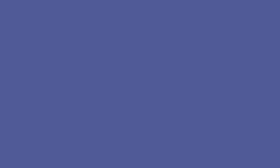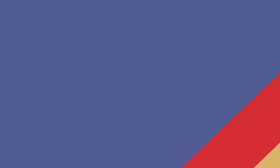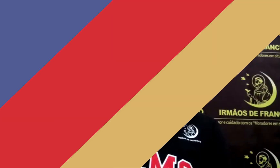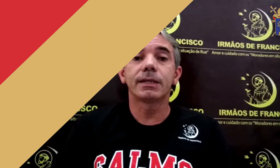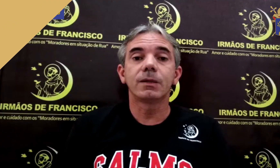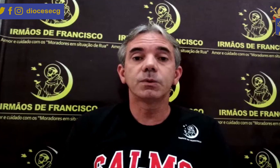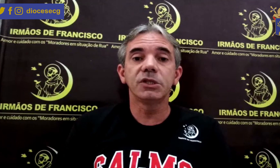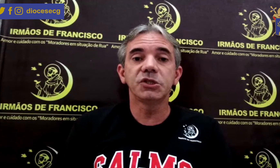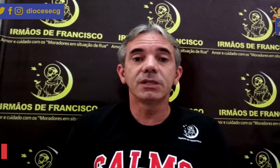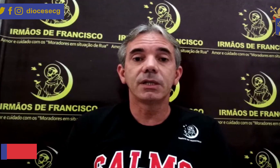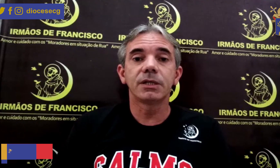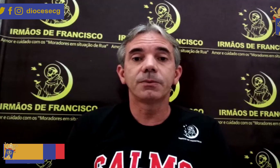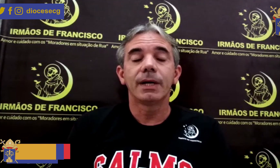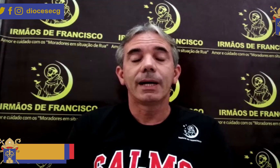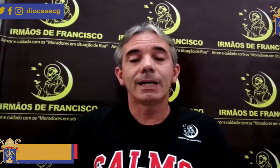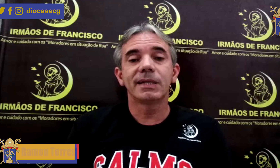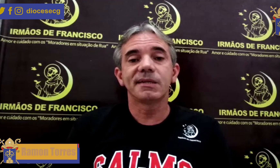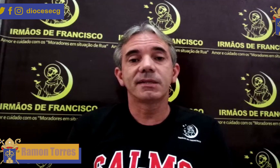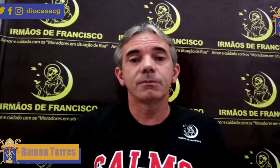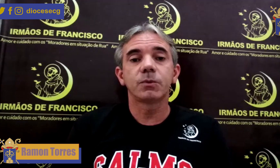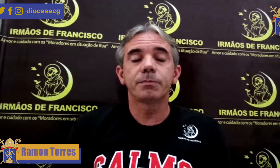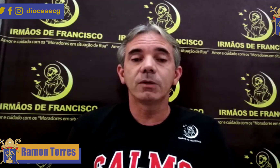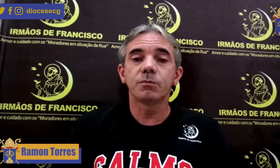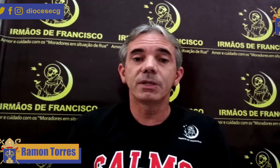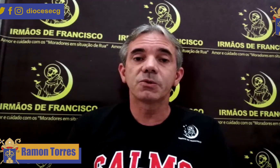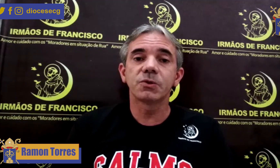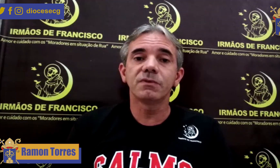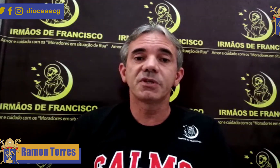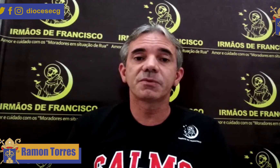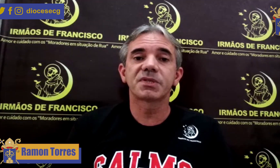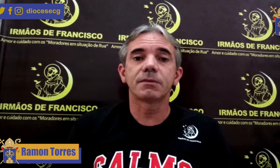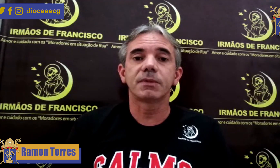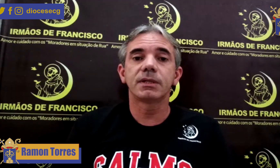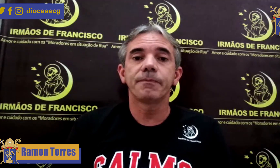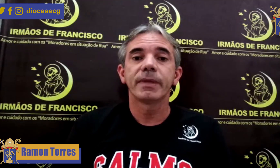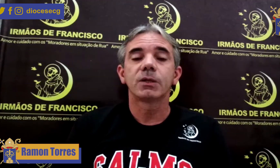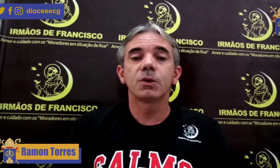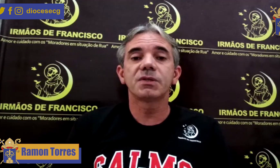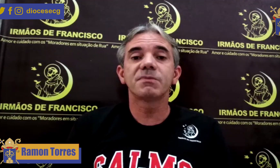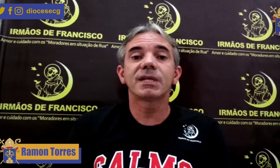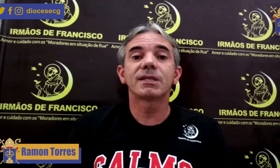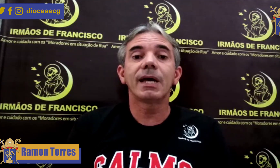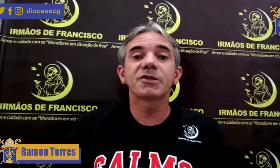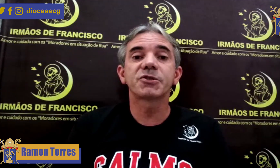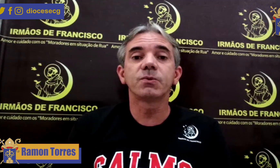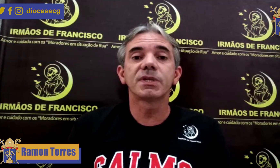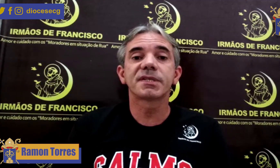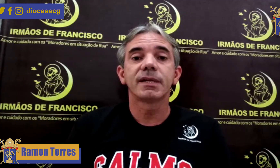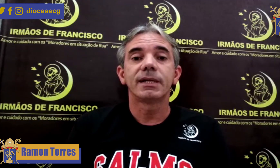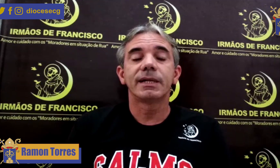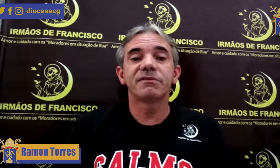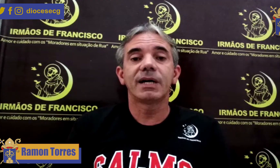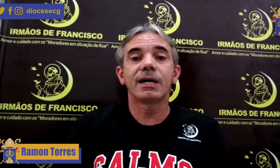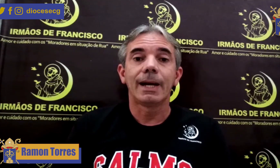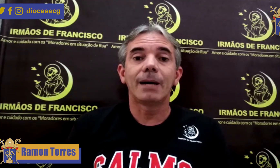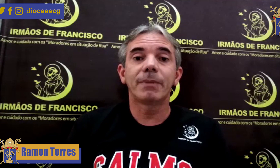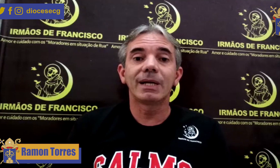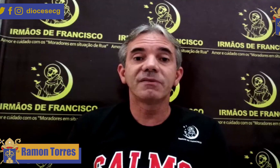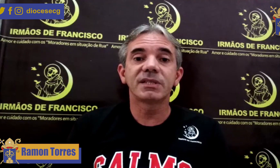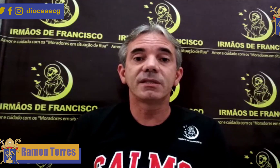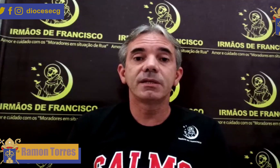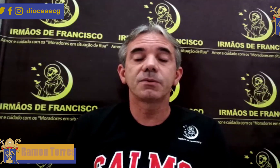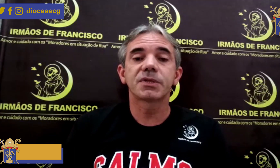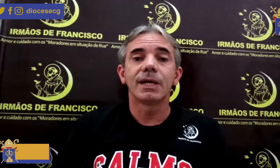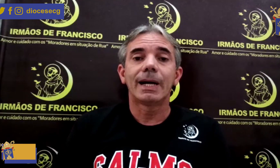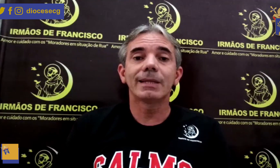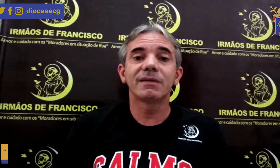faz. Então, de janeiro a dezembro, pelo menos uma vez por semana, nós vamos até as ruas levar a